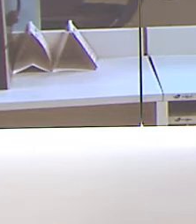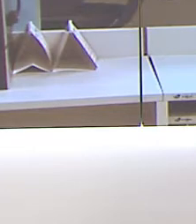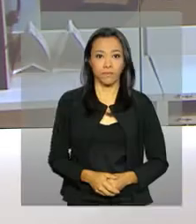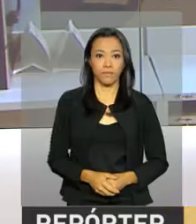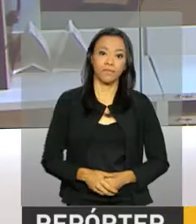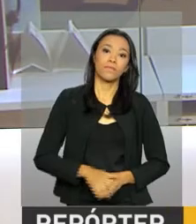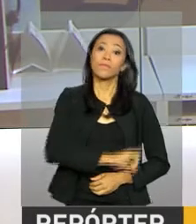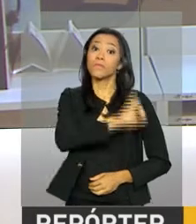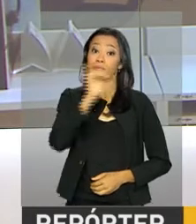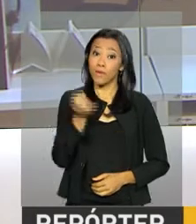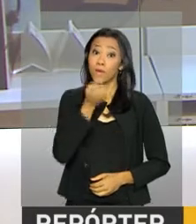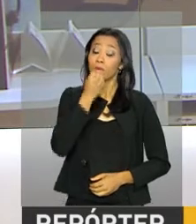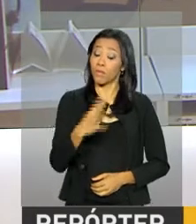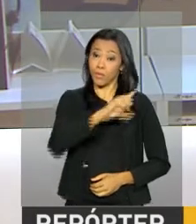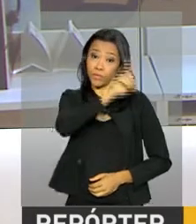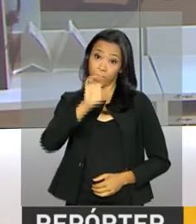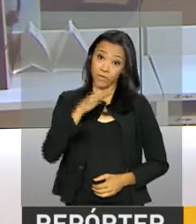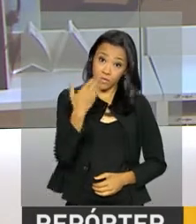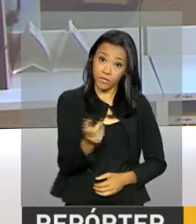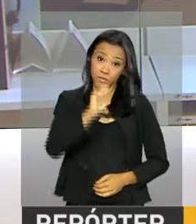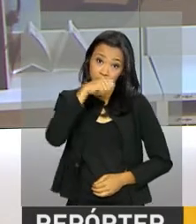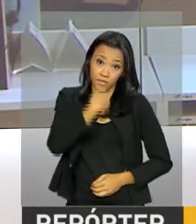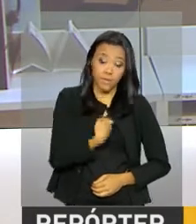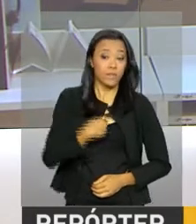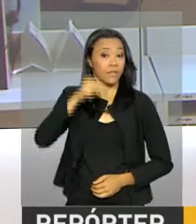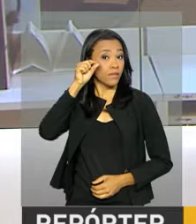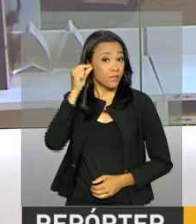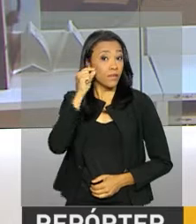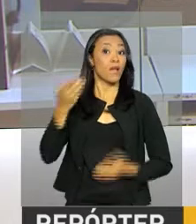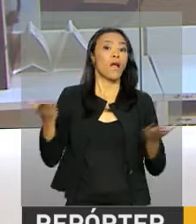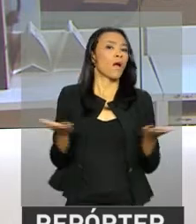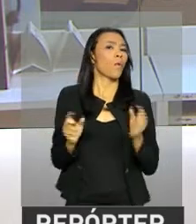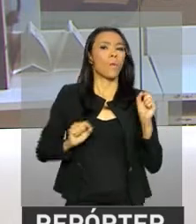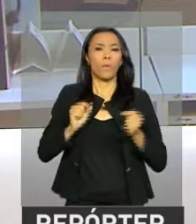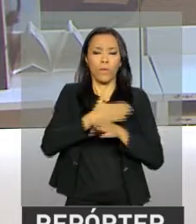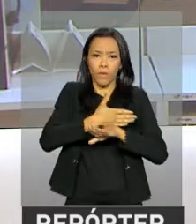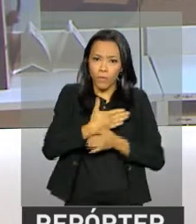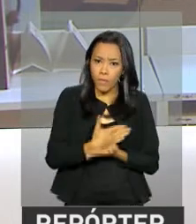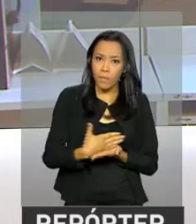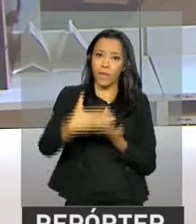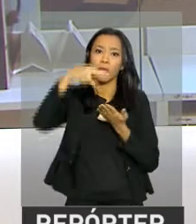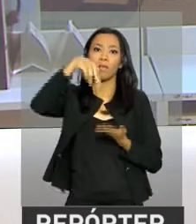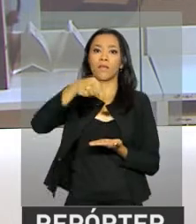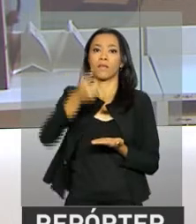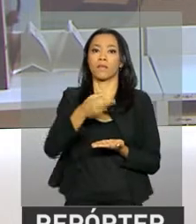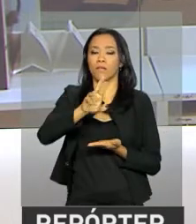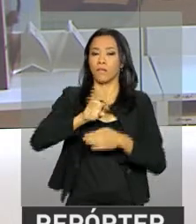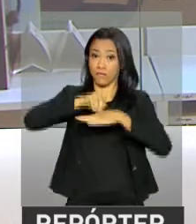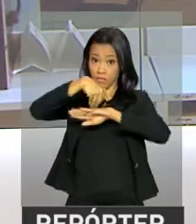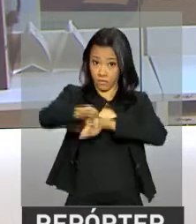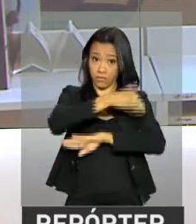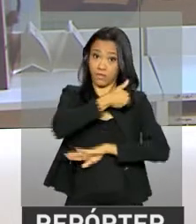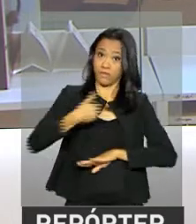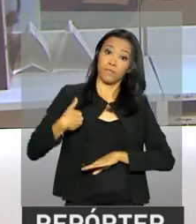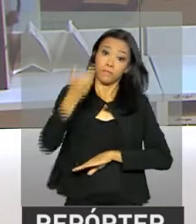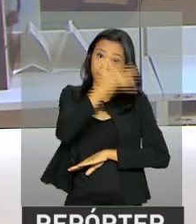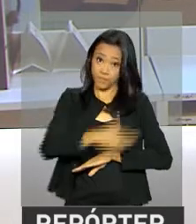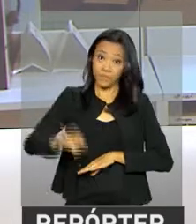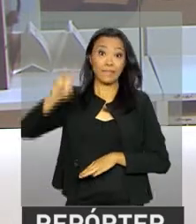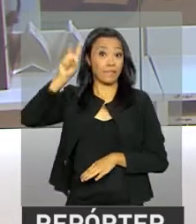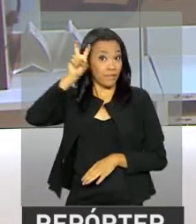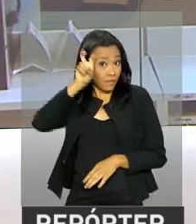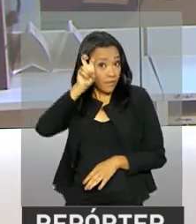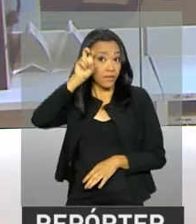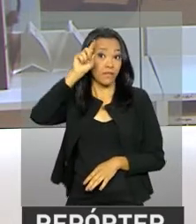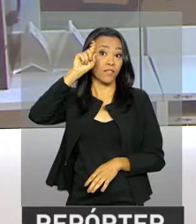olá bom dia pra você eu sou renata corsini e começa agora o repórter nbr com as notícias do governo federal desta